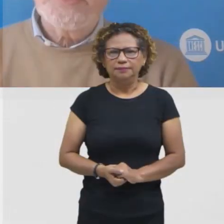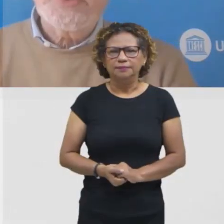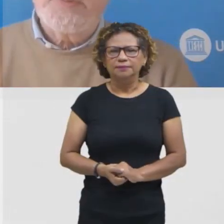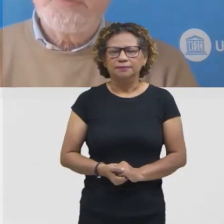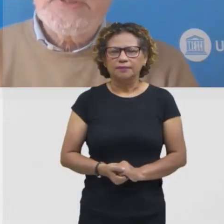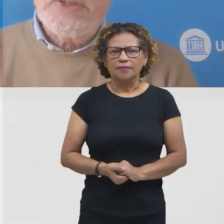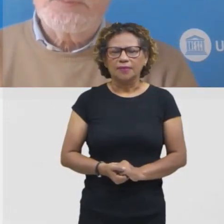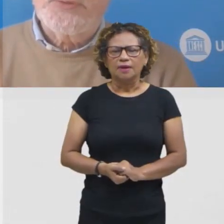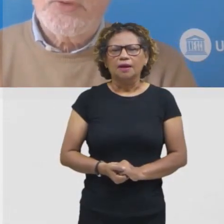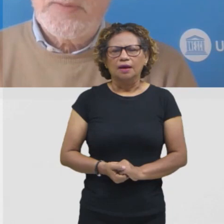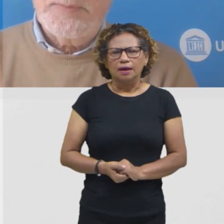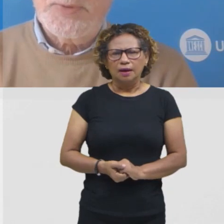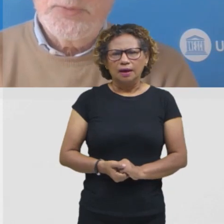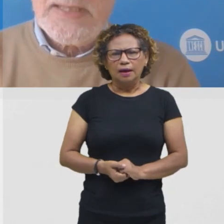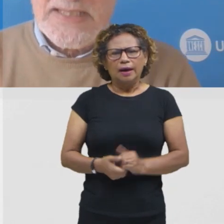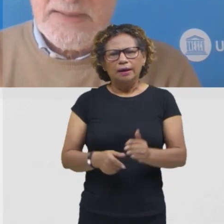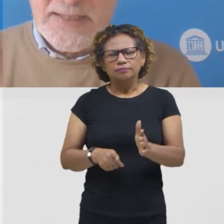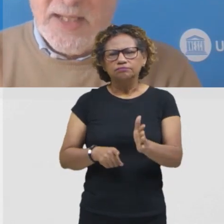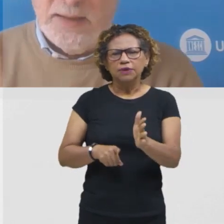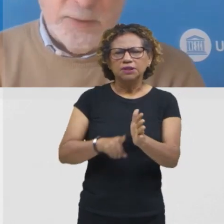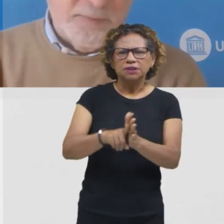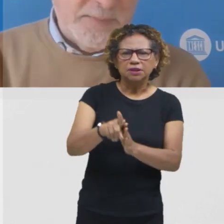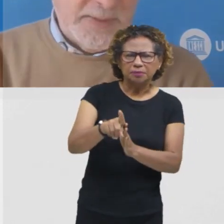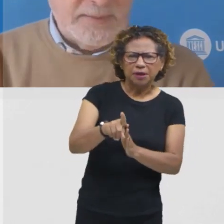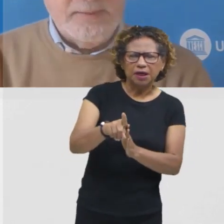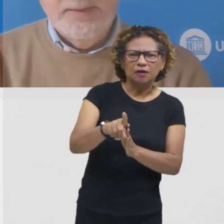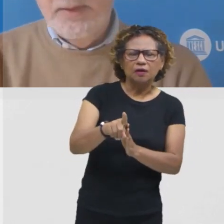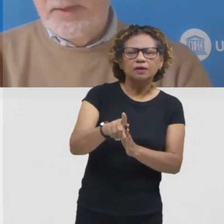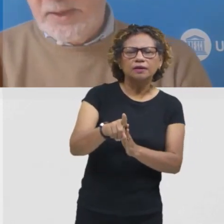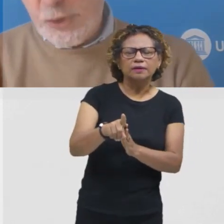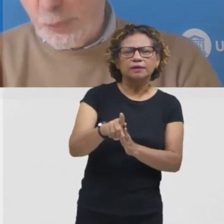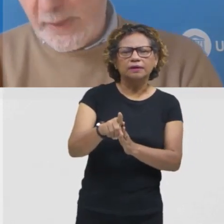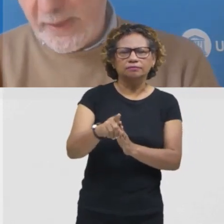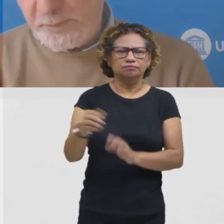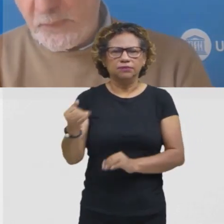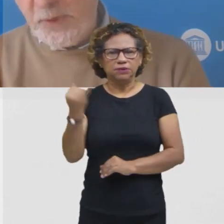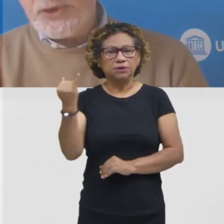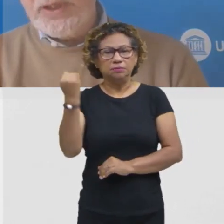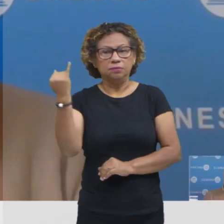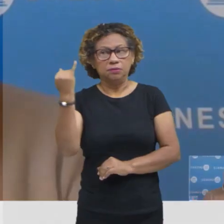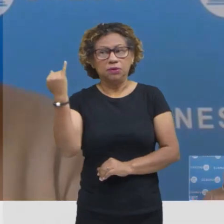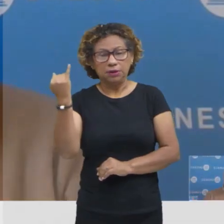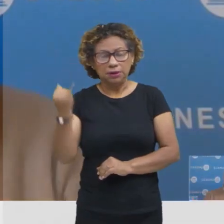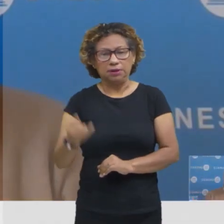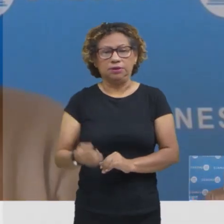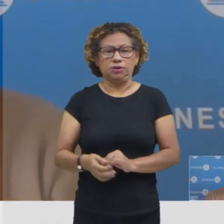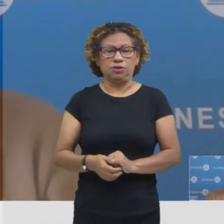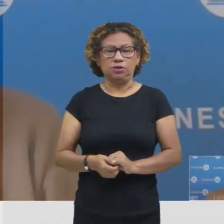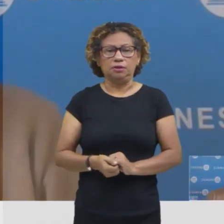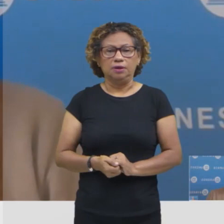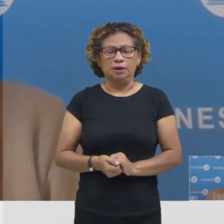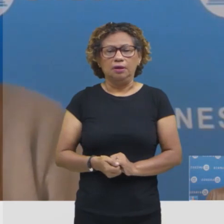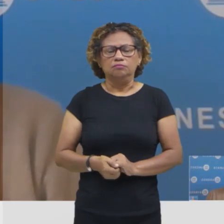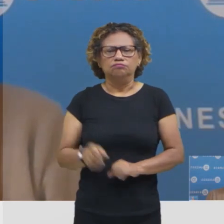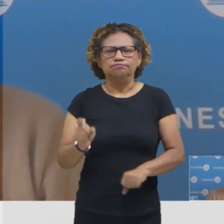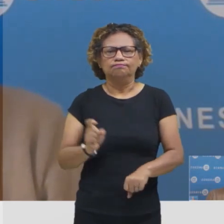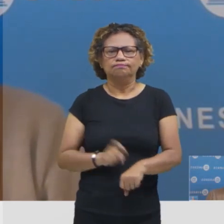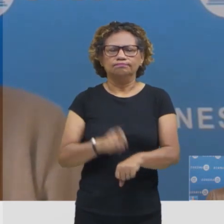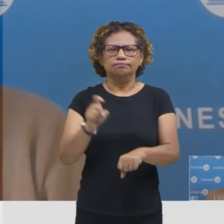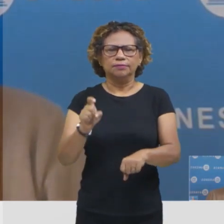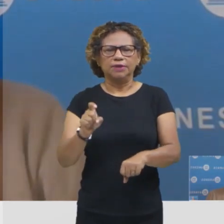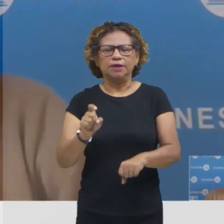A pergunta sobre a formação de professores é uma pergunta central, obviamente. Isto é, nós estamos num momento